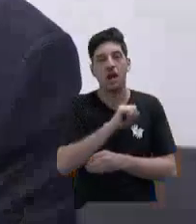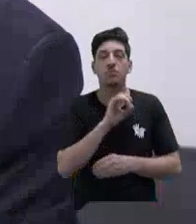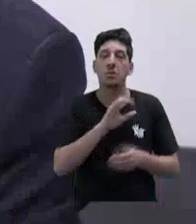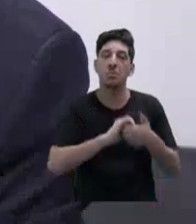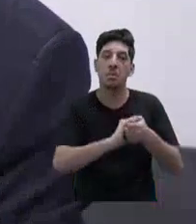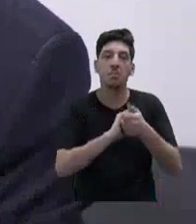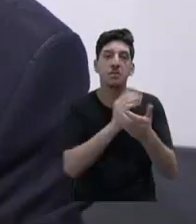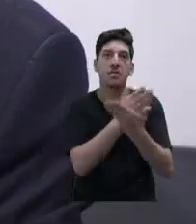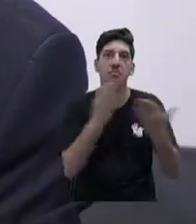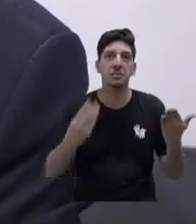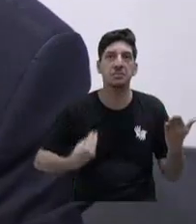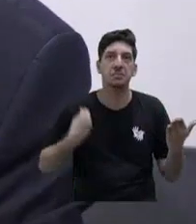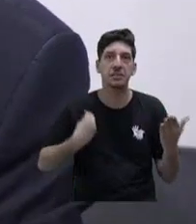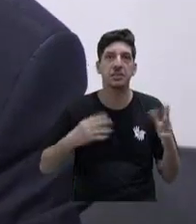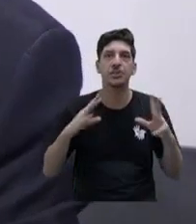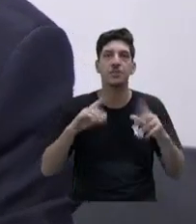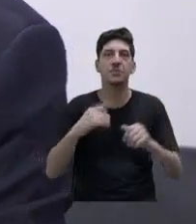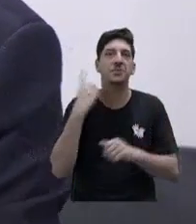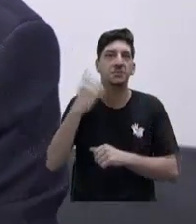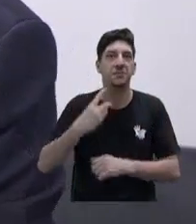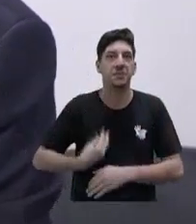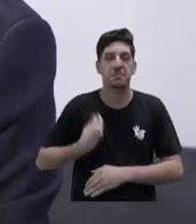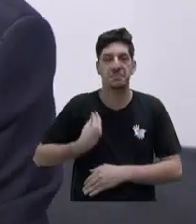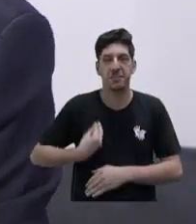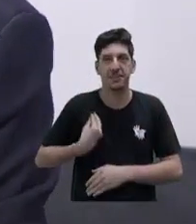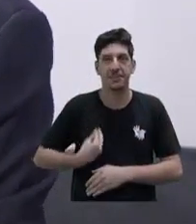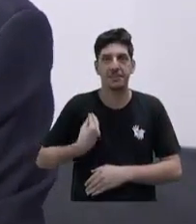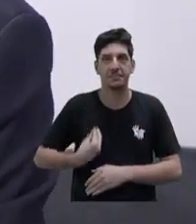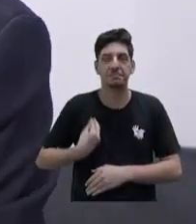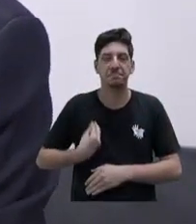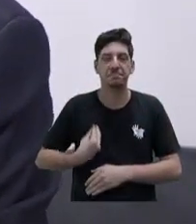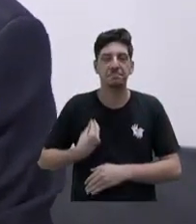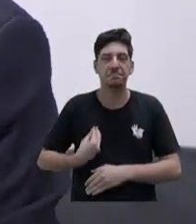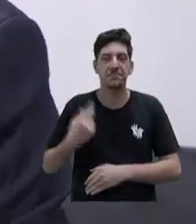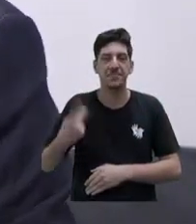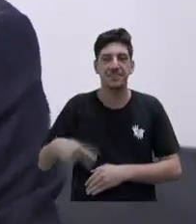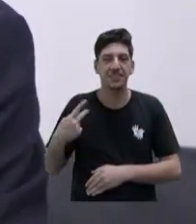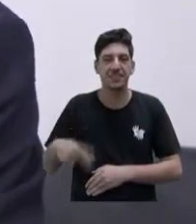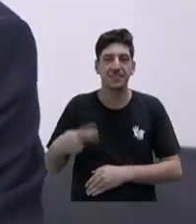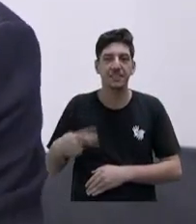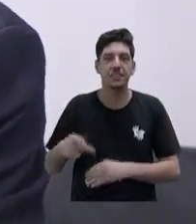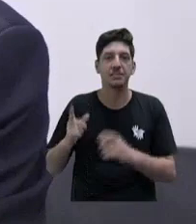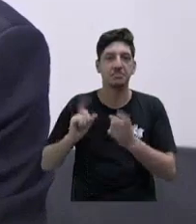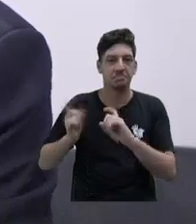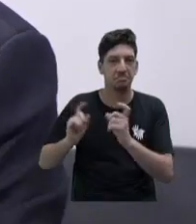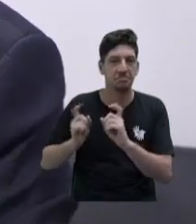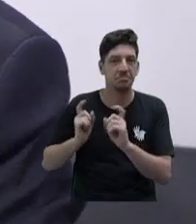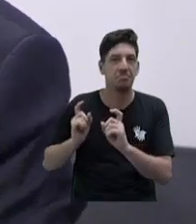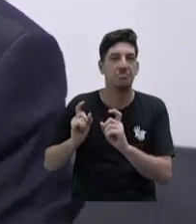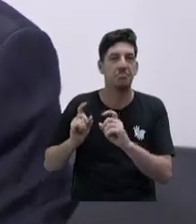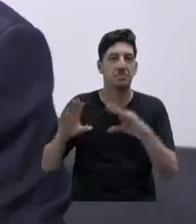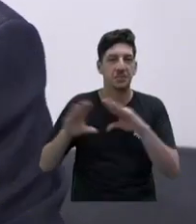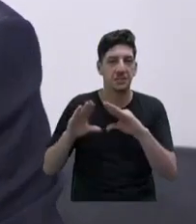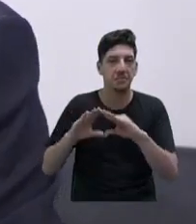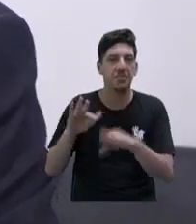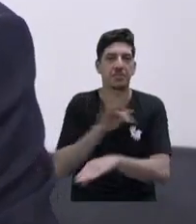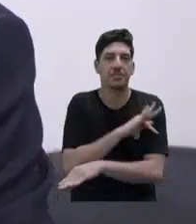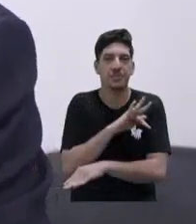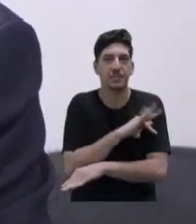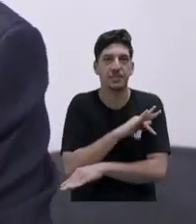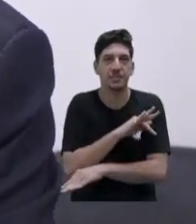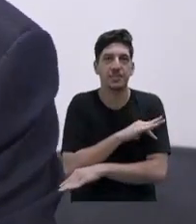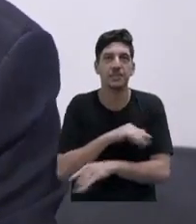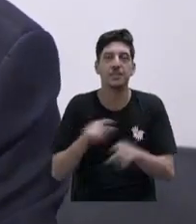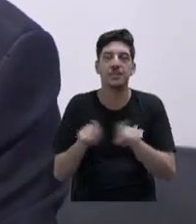a Vossa Excelência, todos os deputados que participaram desta edição do Assembleia Fiscaliza,